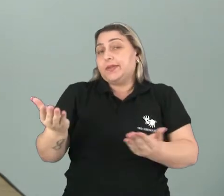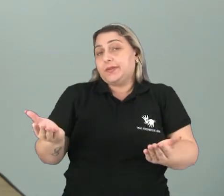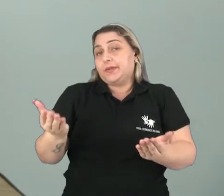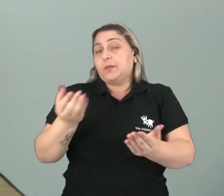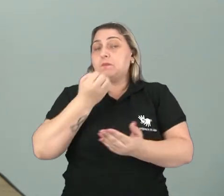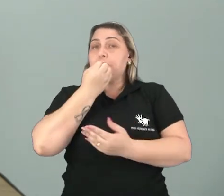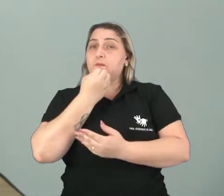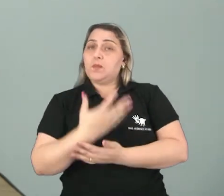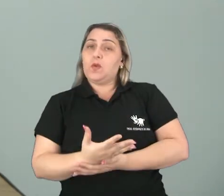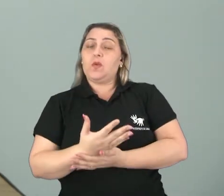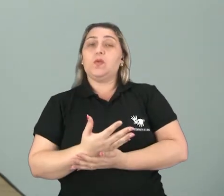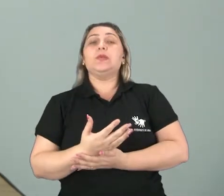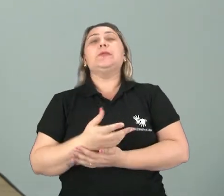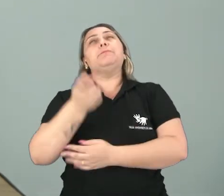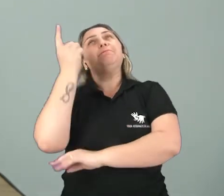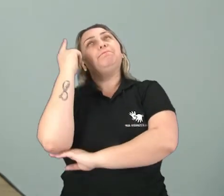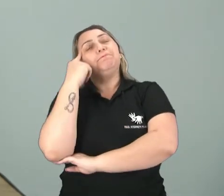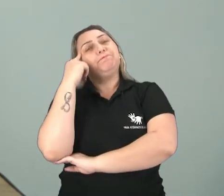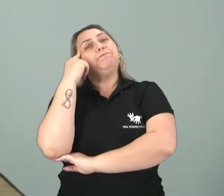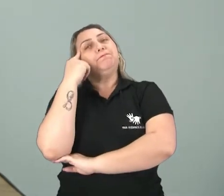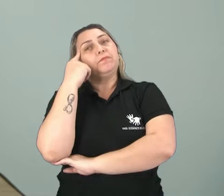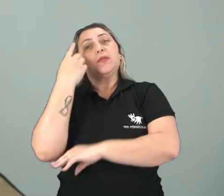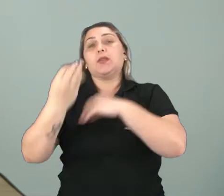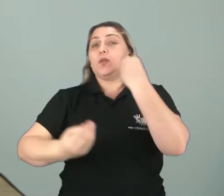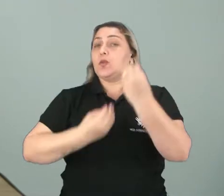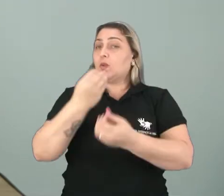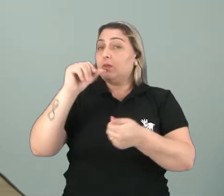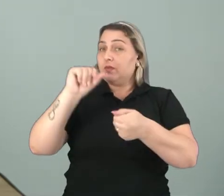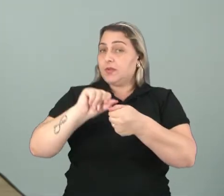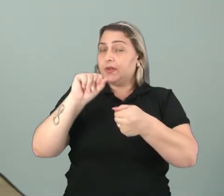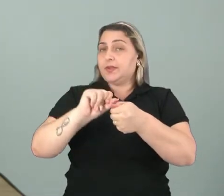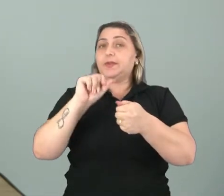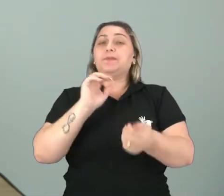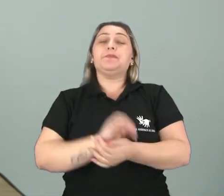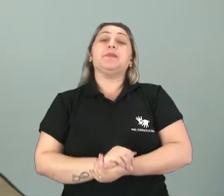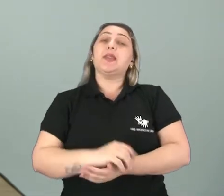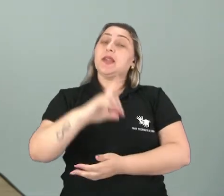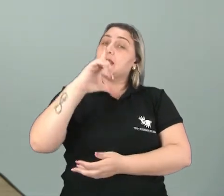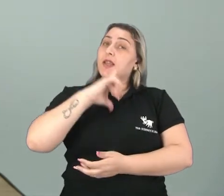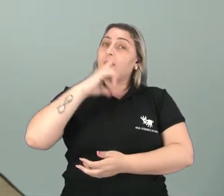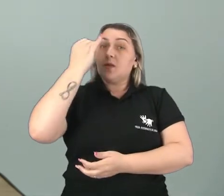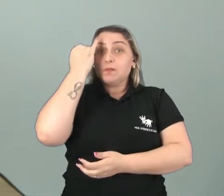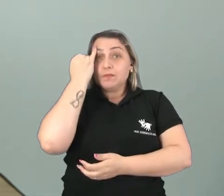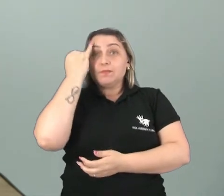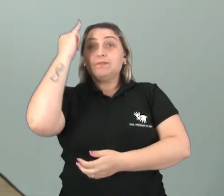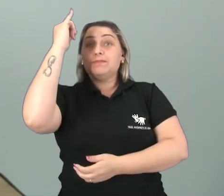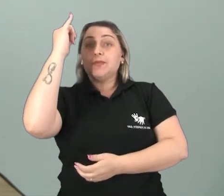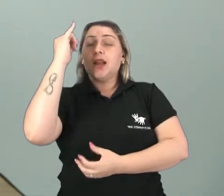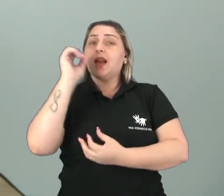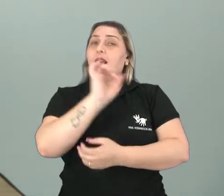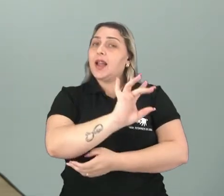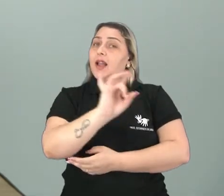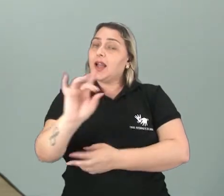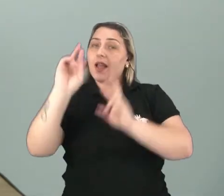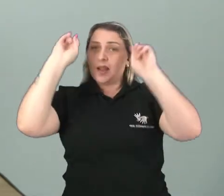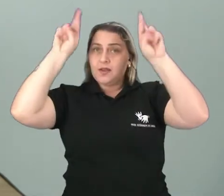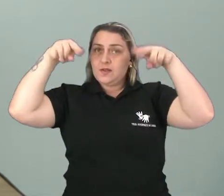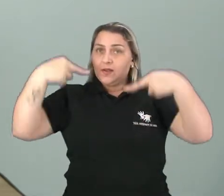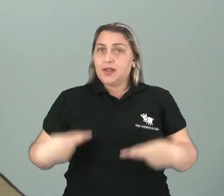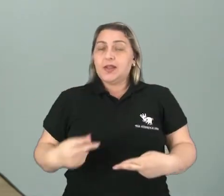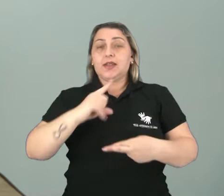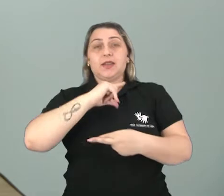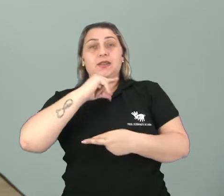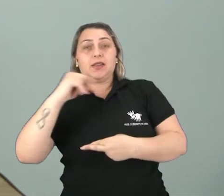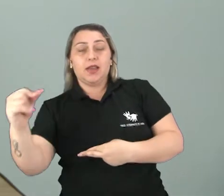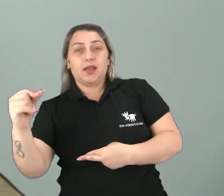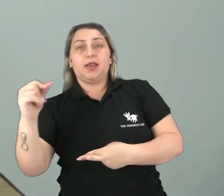caminho. Bom, ele ficou pensando como ele poderia fazer isso. E ele teve uma ideia. Para cada ovelha que